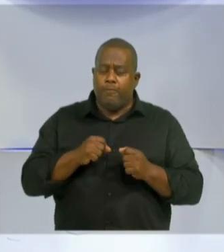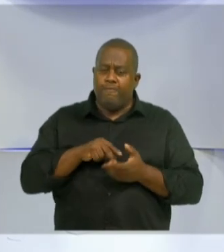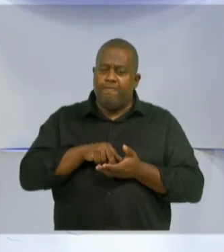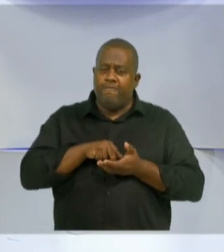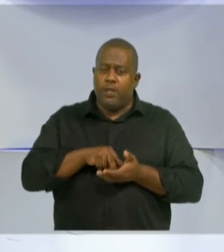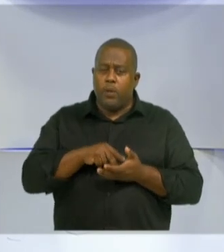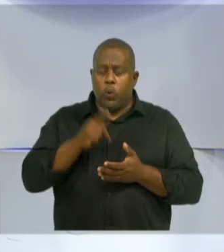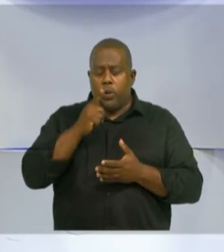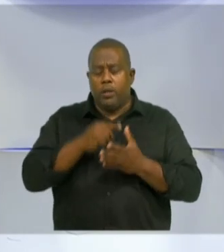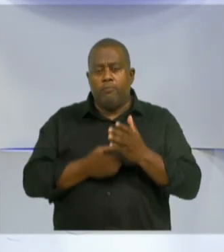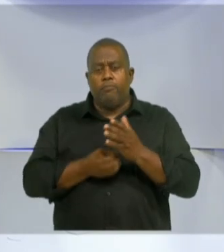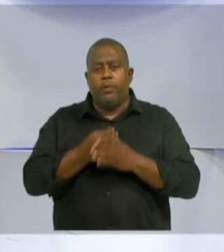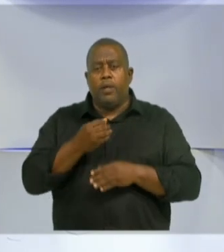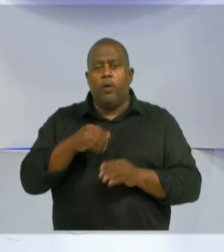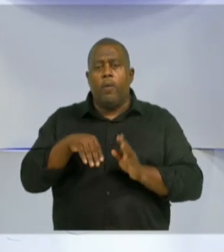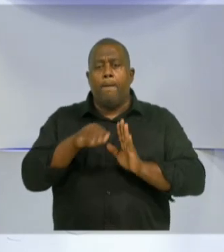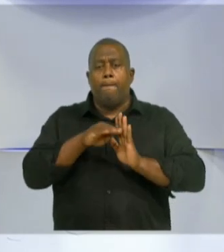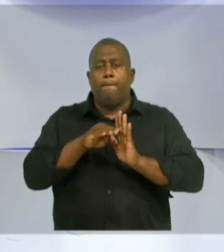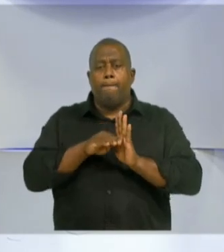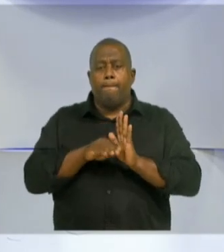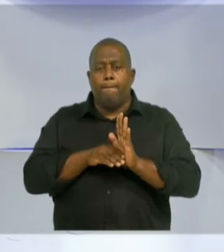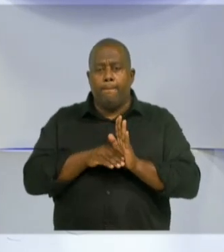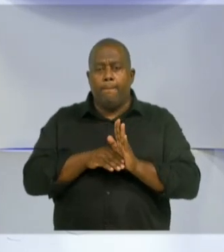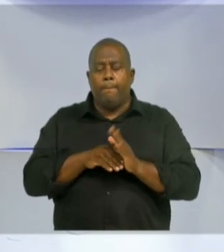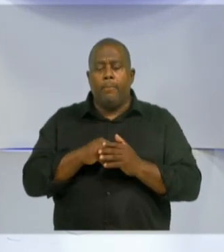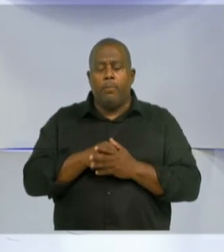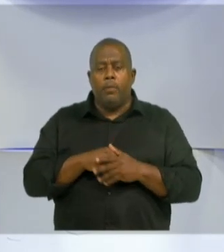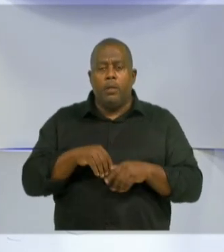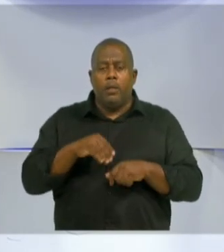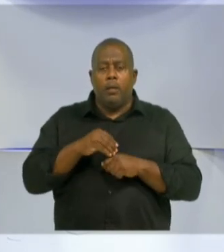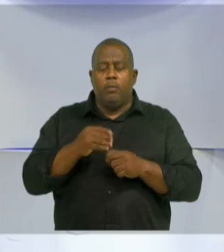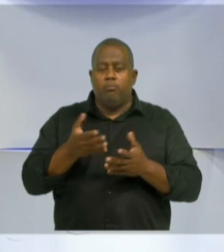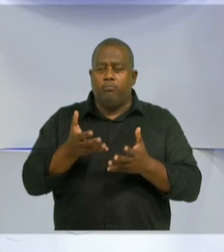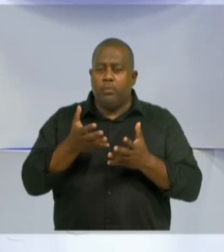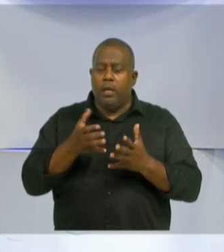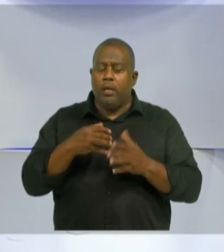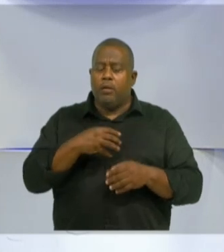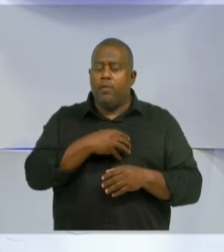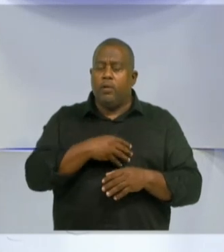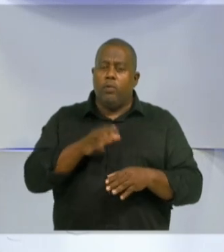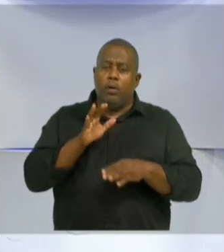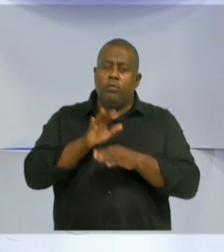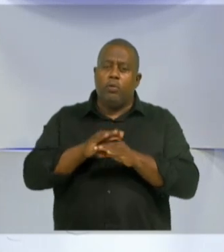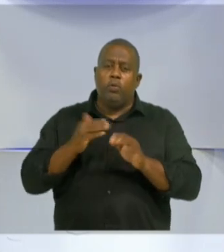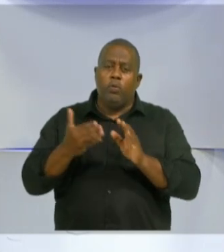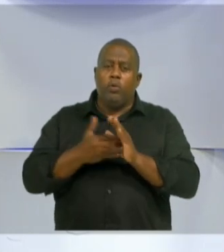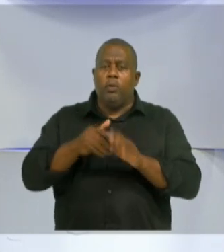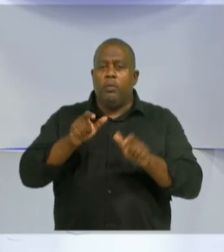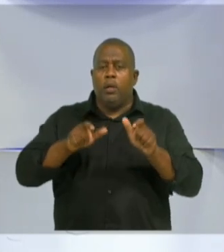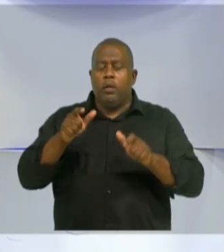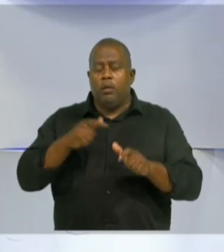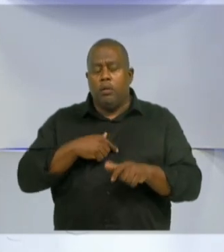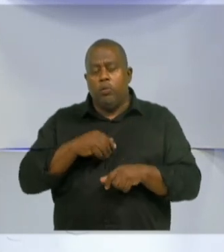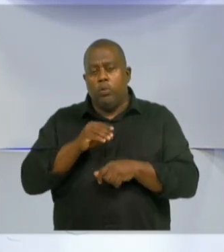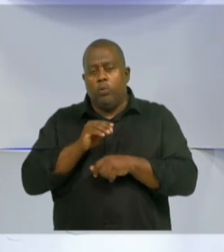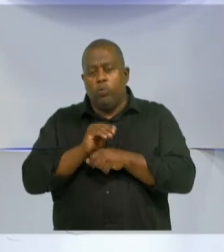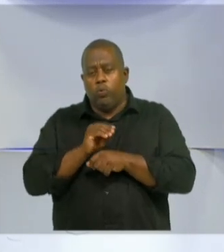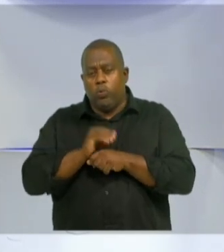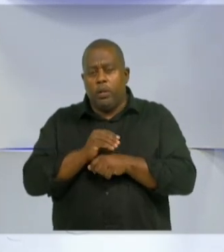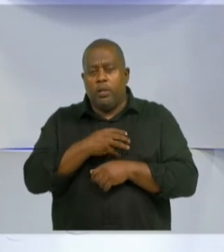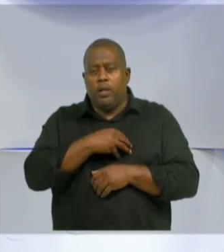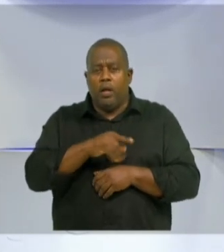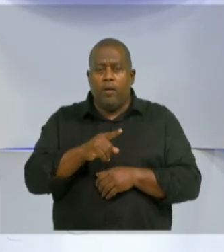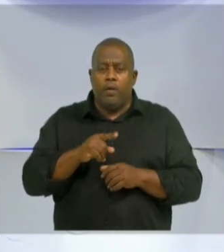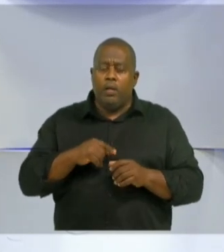construir um programa e a a edificação de uma Salvador para todas as pessoas cuidar de Salvador de